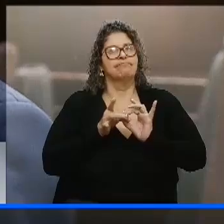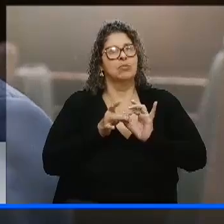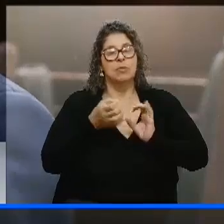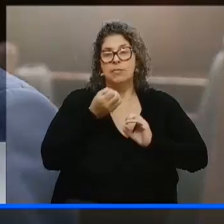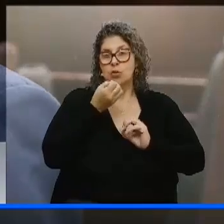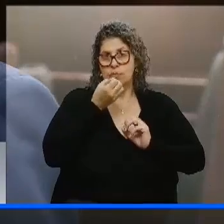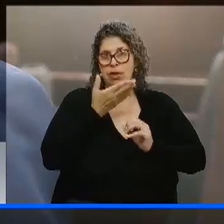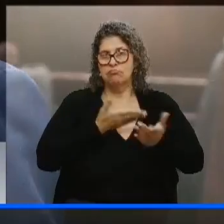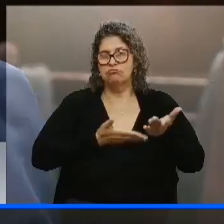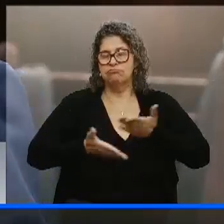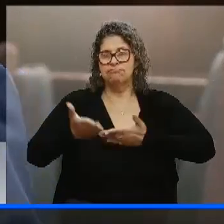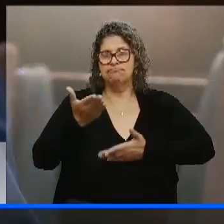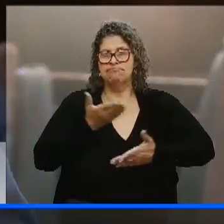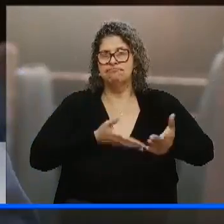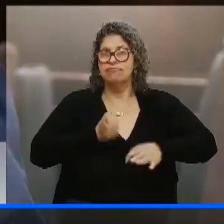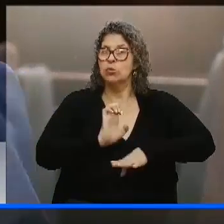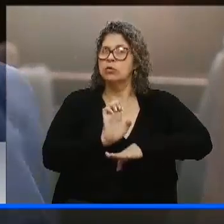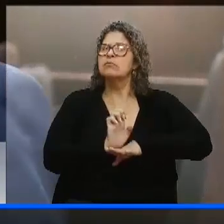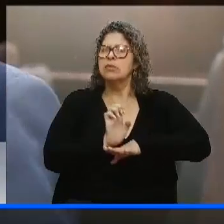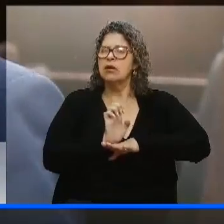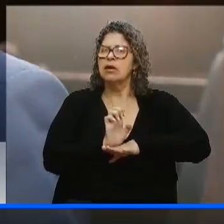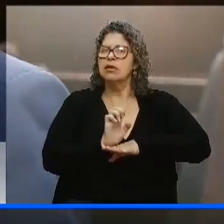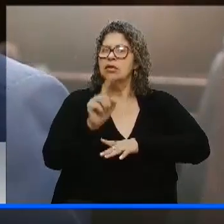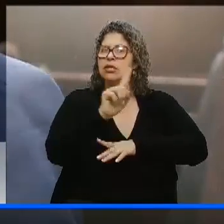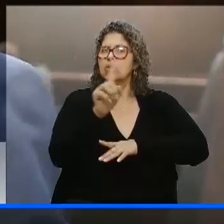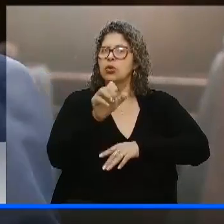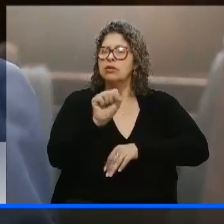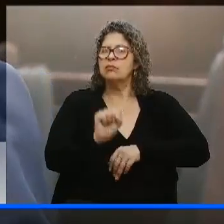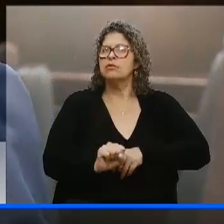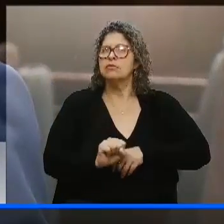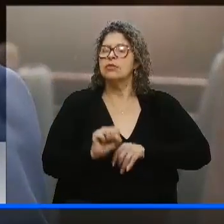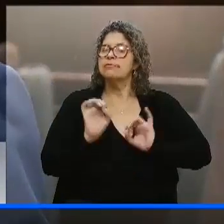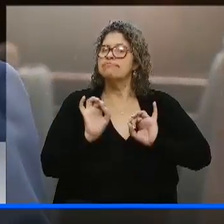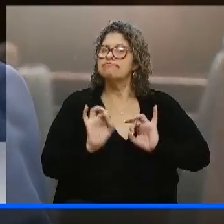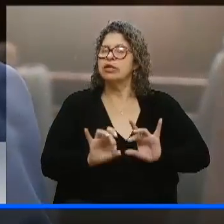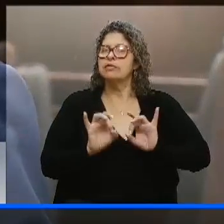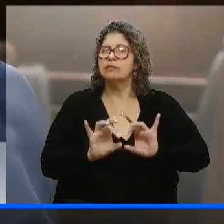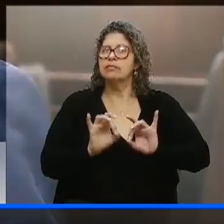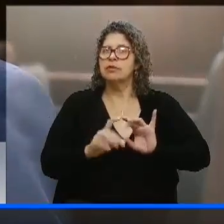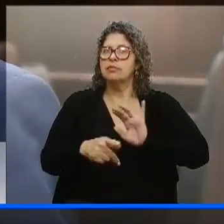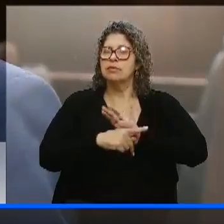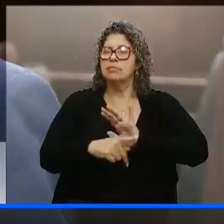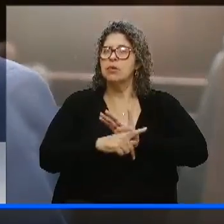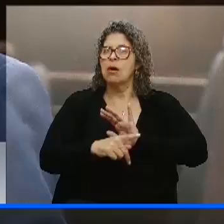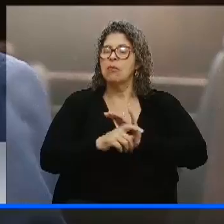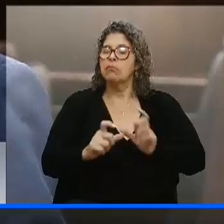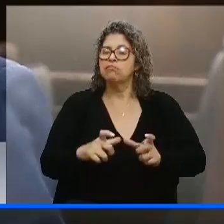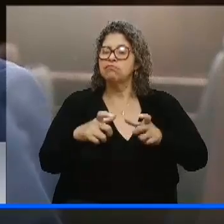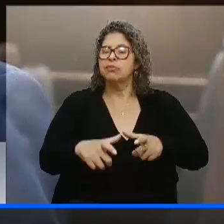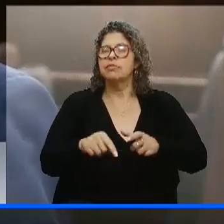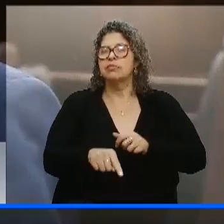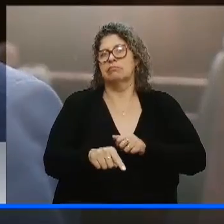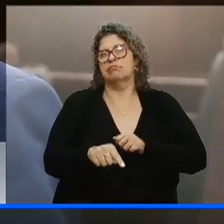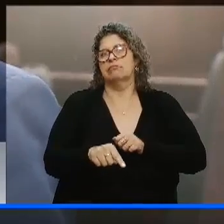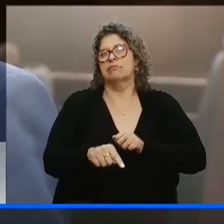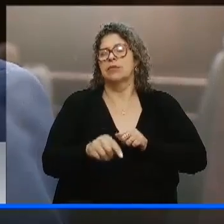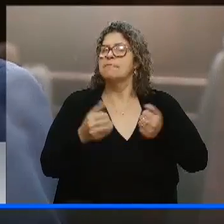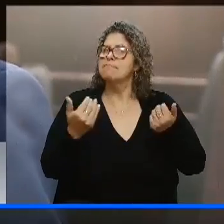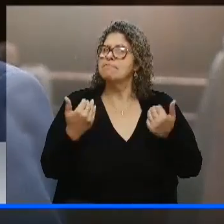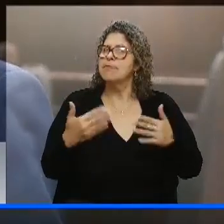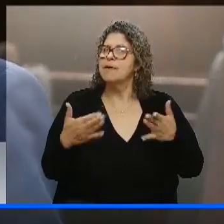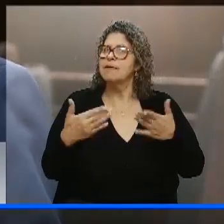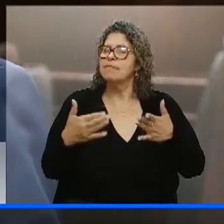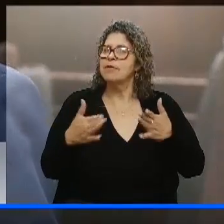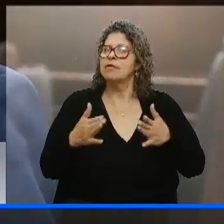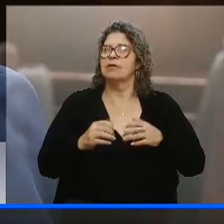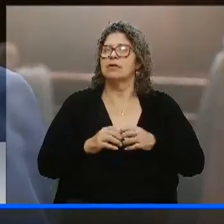bem no caso do nosso estado no caso da zona sul e especialmente pelo bem daquela região parabéns portanto que essa conduta